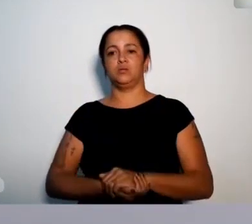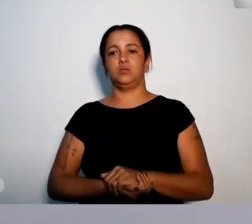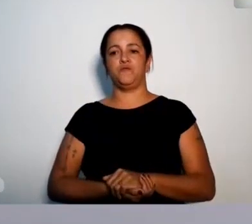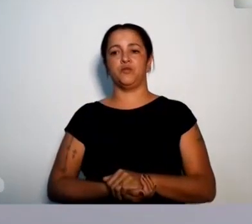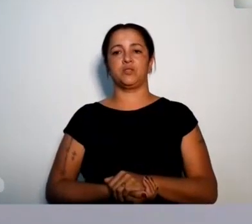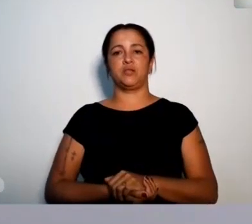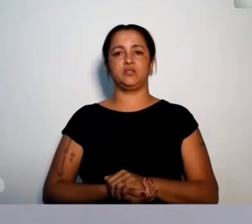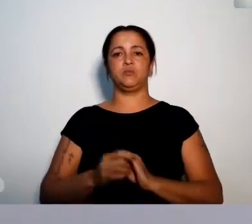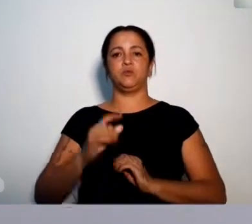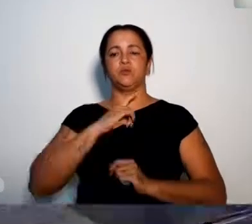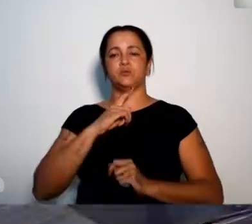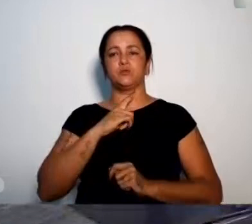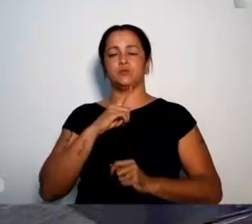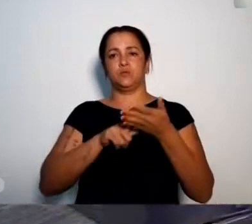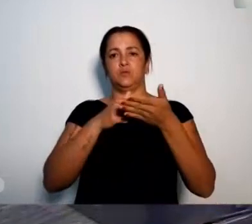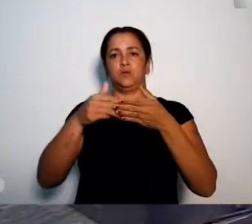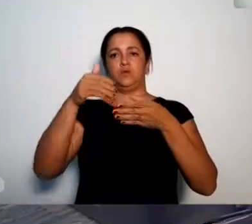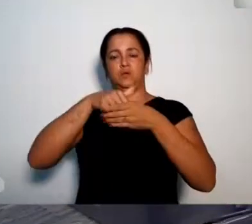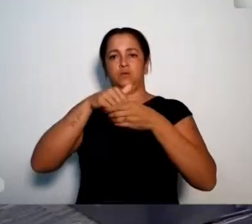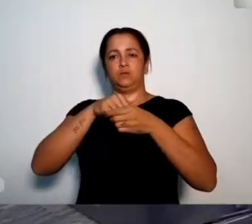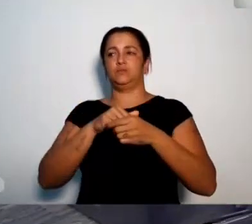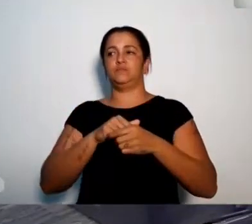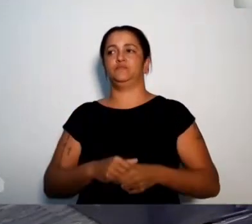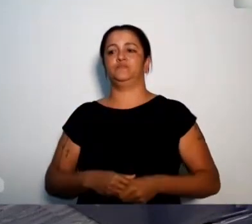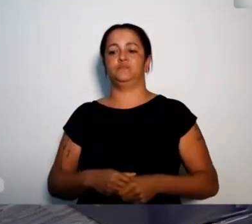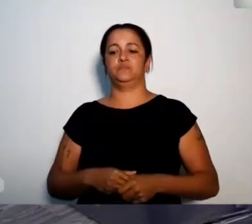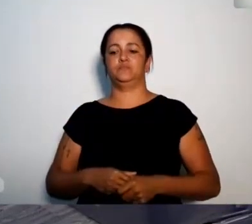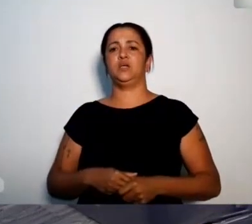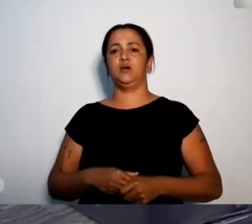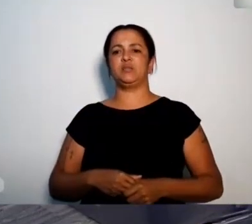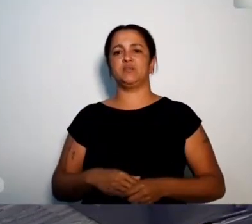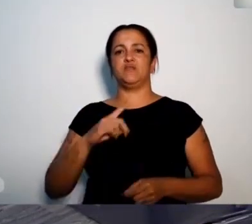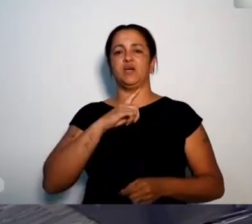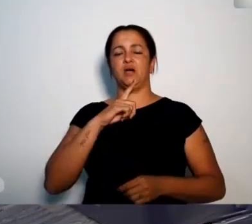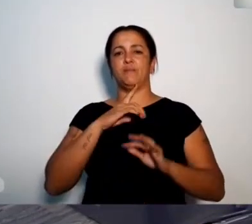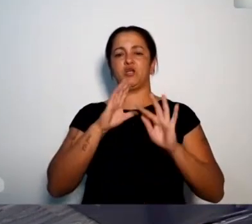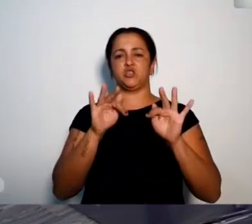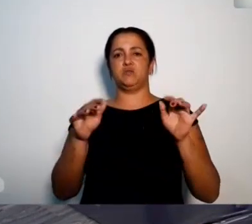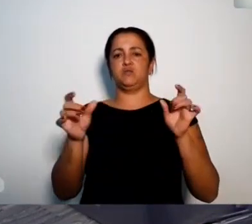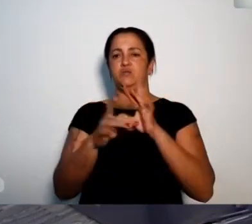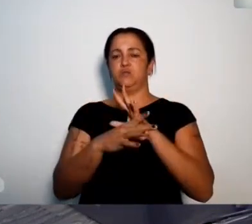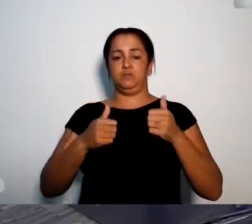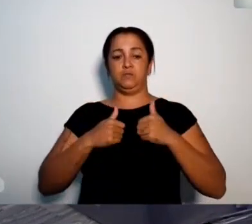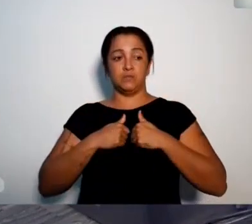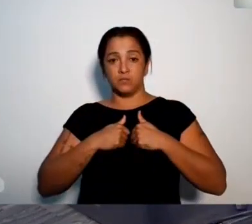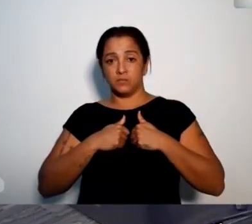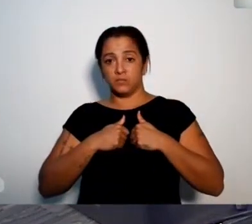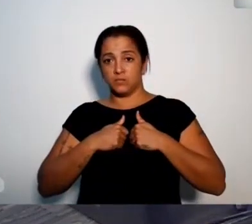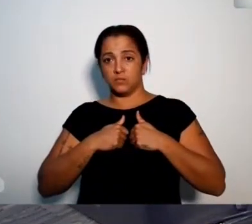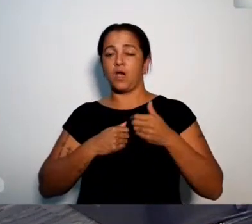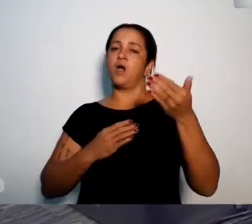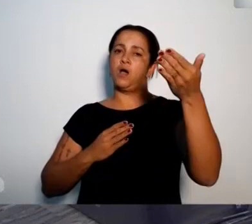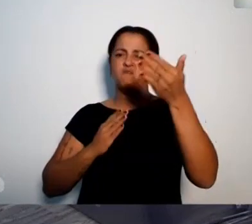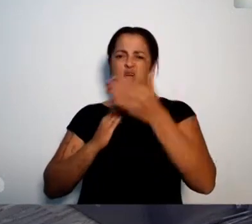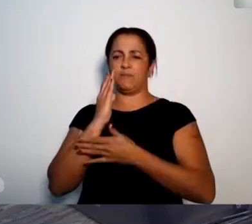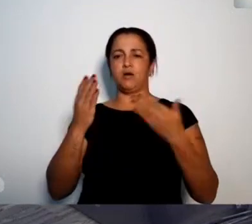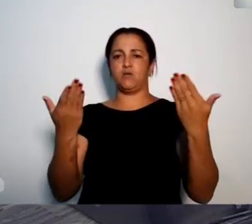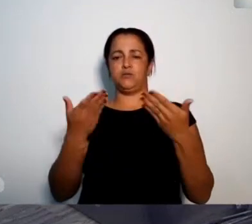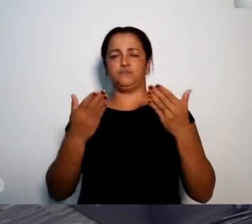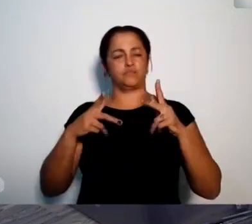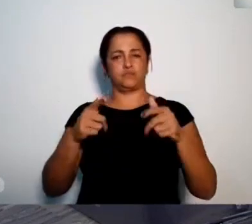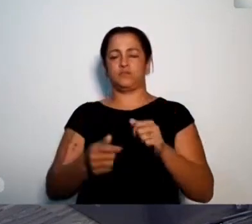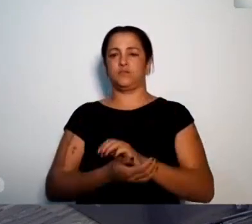votação. Está em votação. Senhores vereadores, senhores favoráveis, permaneçam como estão. Está aprovado pela unanimidade dos senhores vereadores.